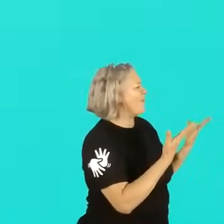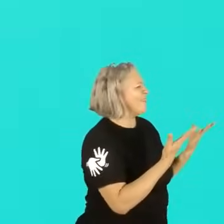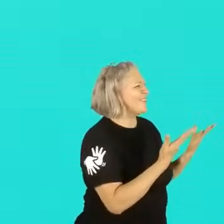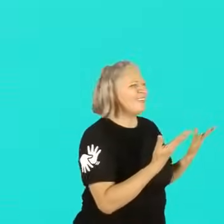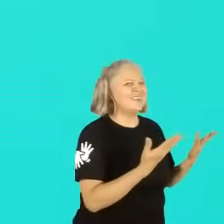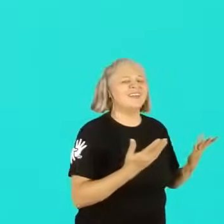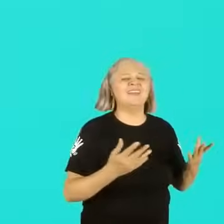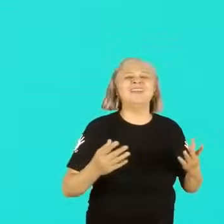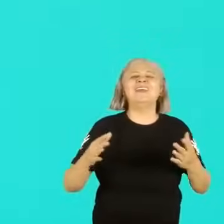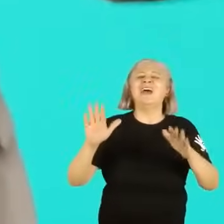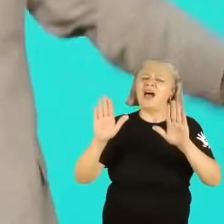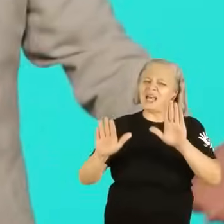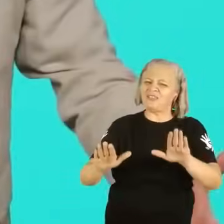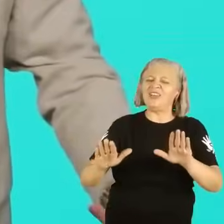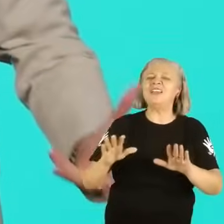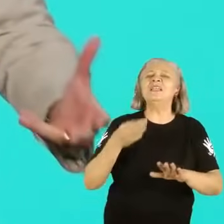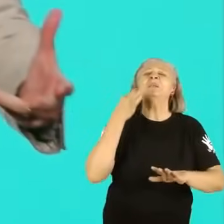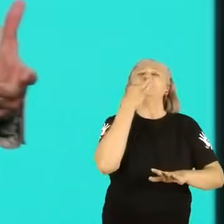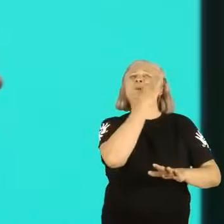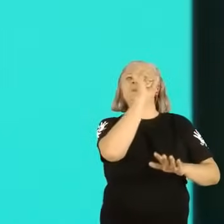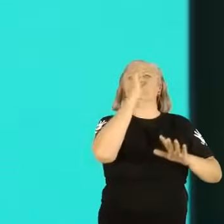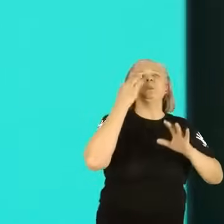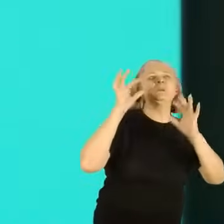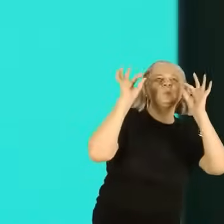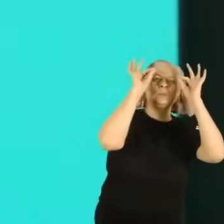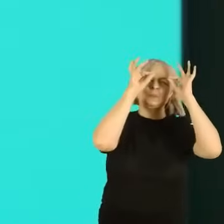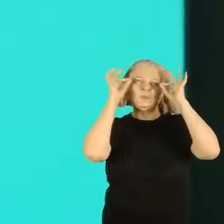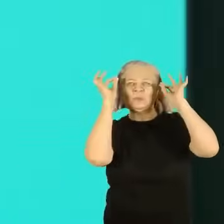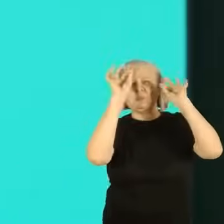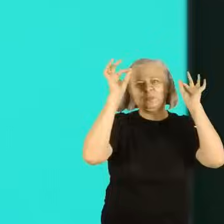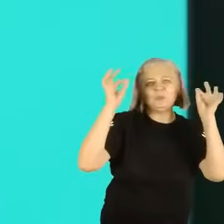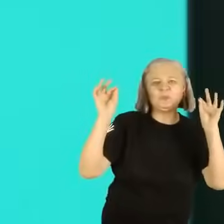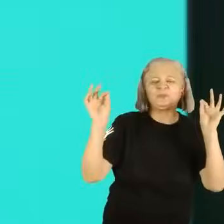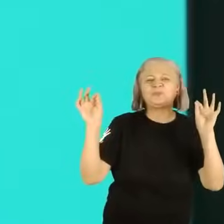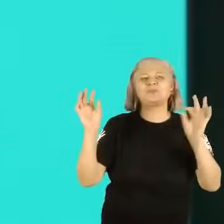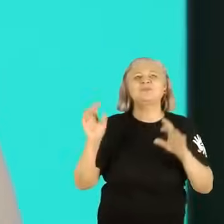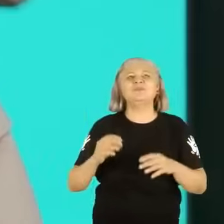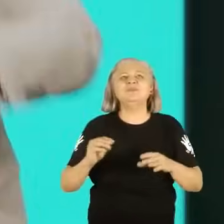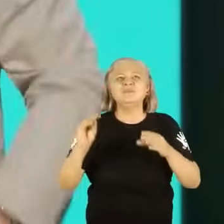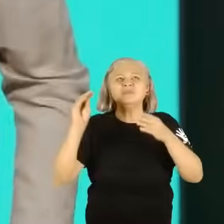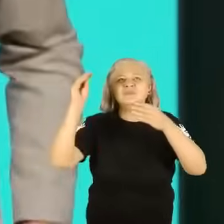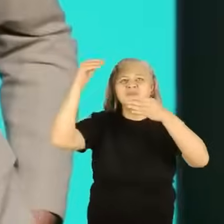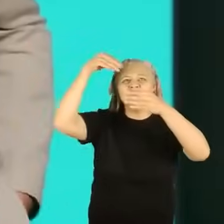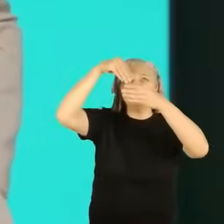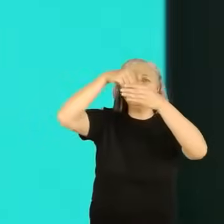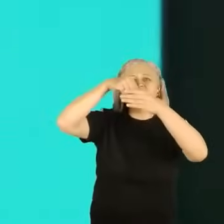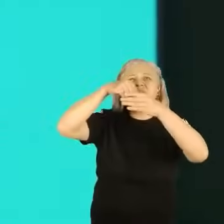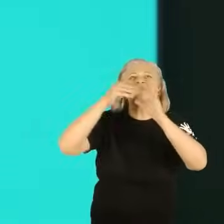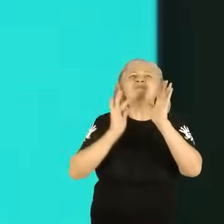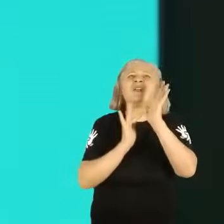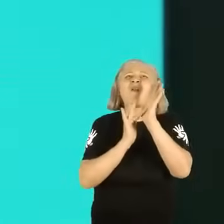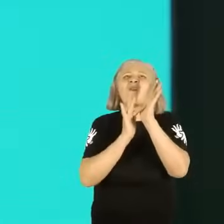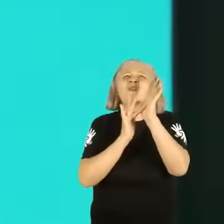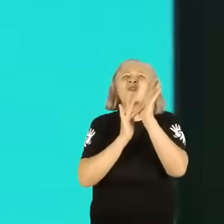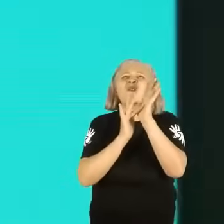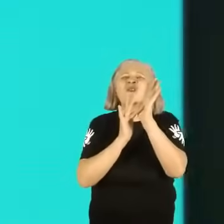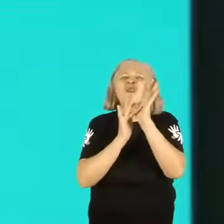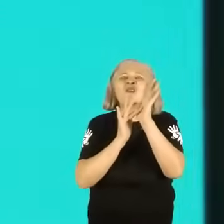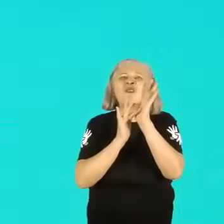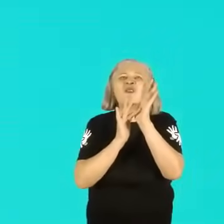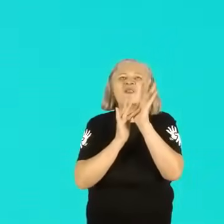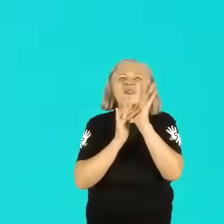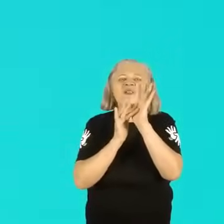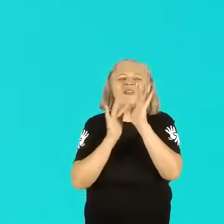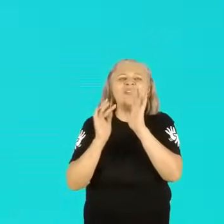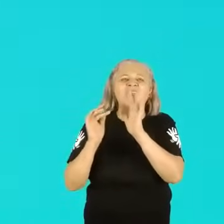maquiagens, das nossas arrumações, ficamos escondidos no meio da multidão.